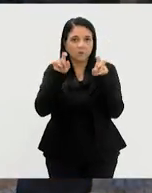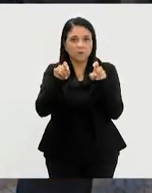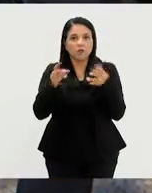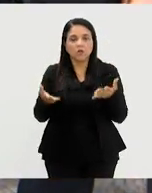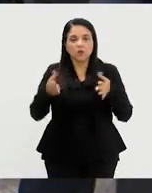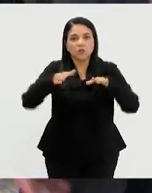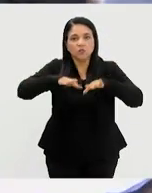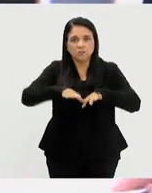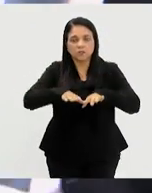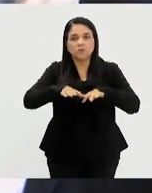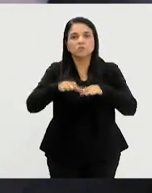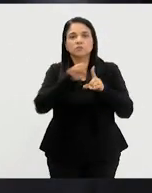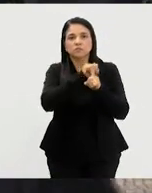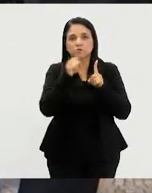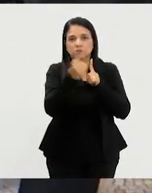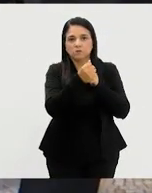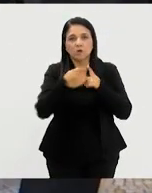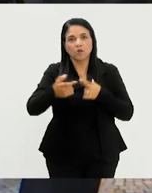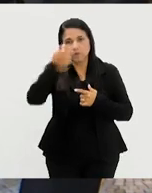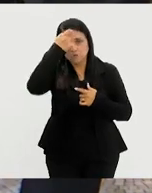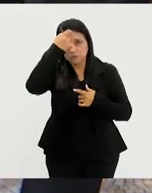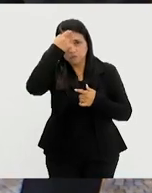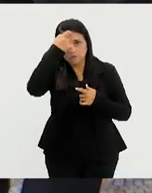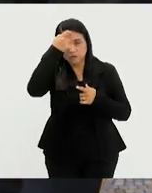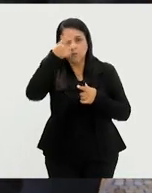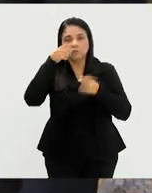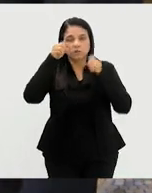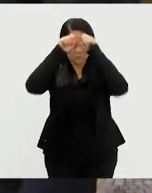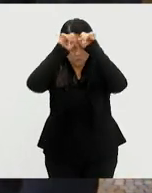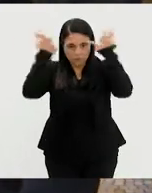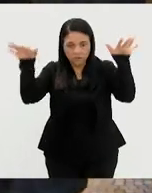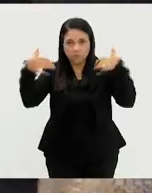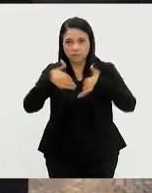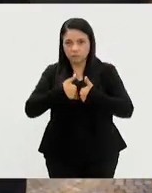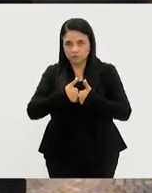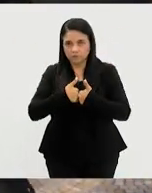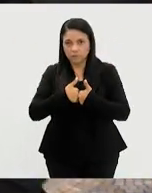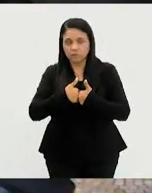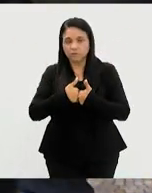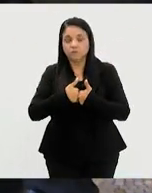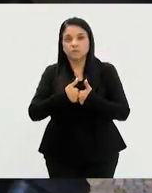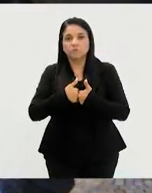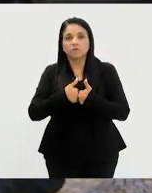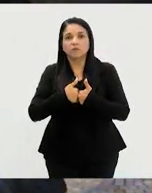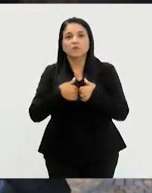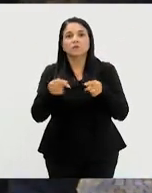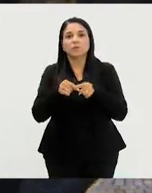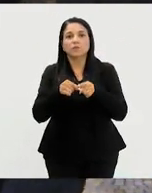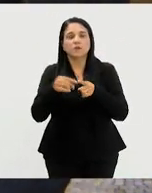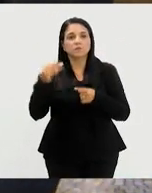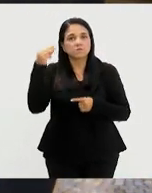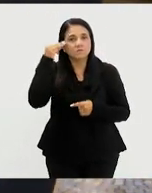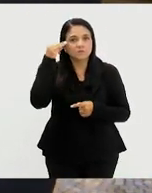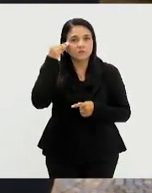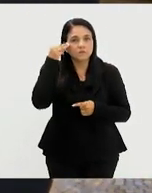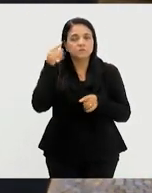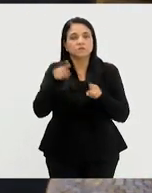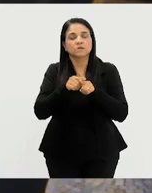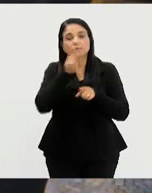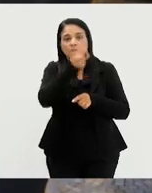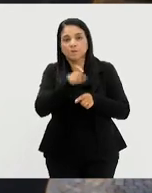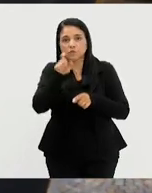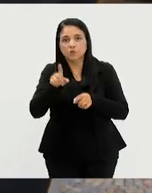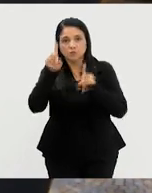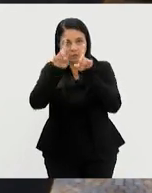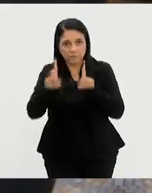social a conscientização sobre o transtorno de aspecto de autismo e também sío de Down e pessoa com deficiência na